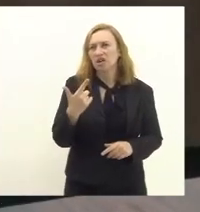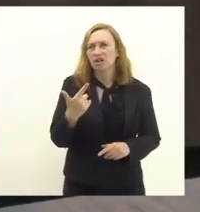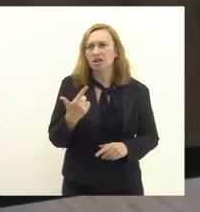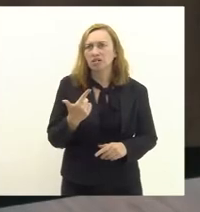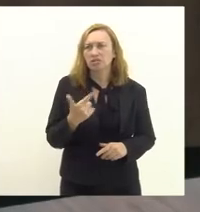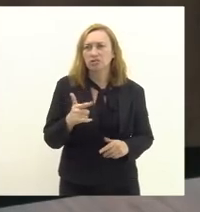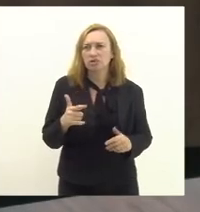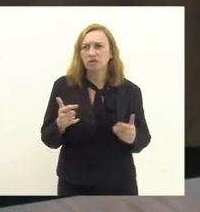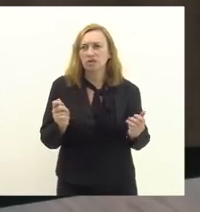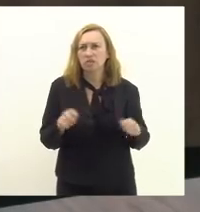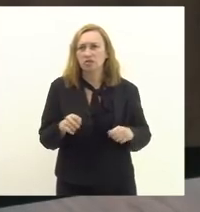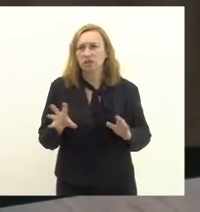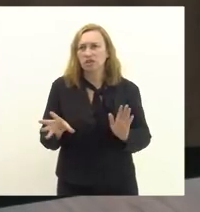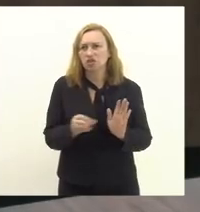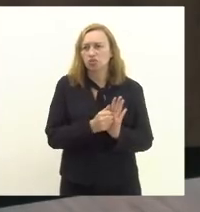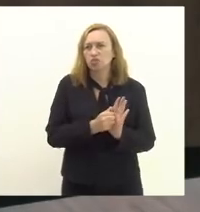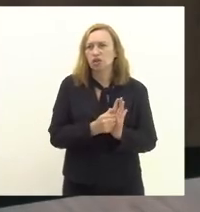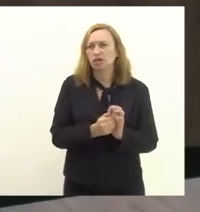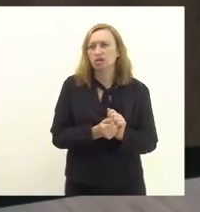a possibilidade de anexação.